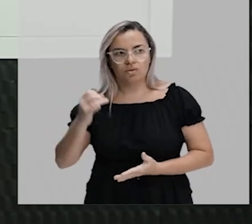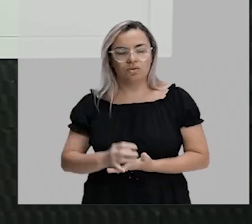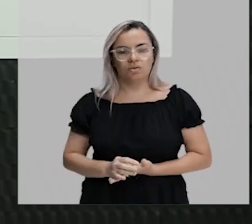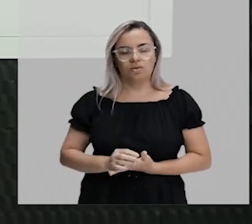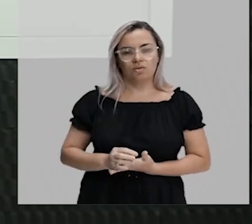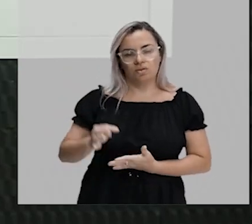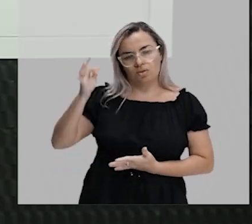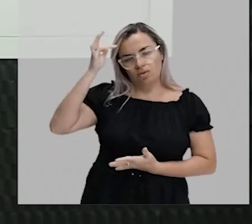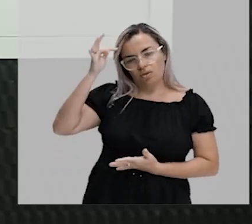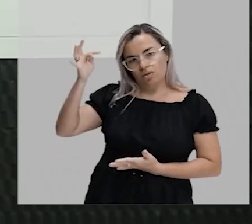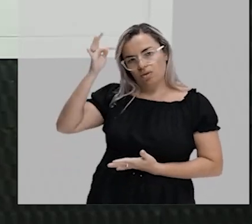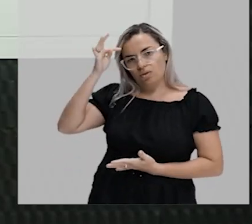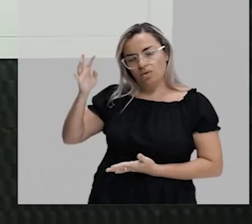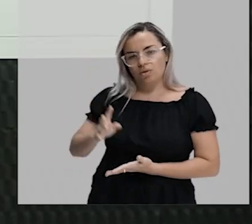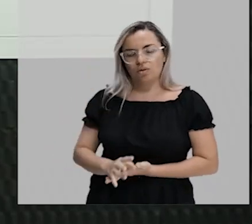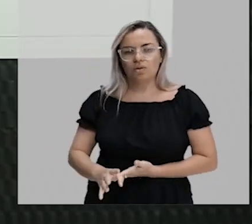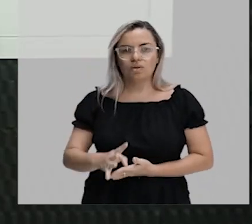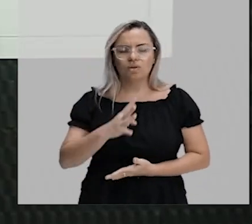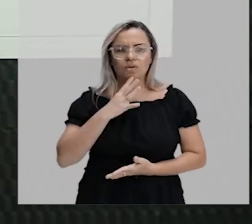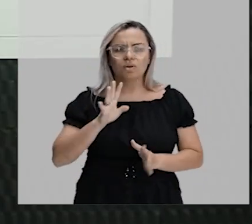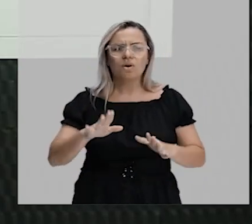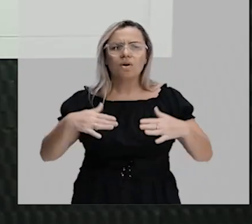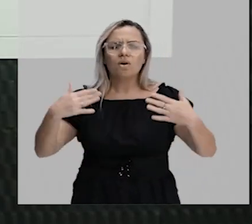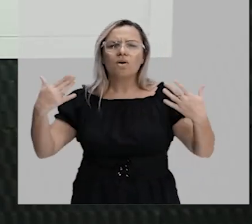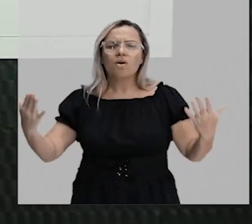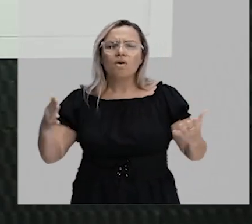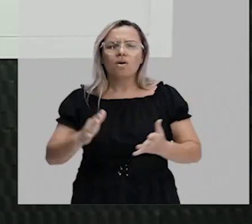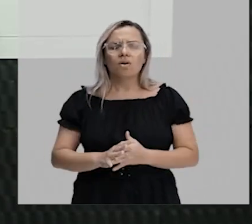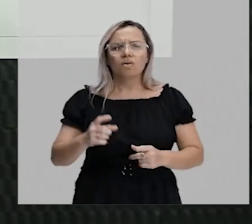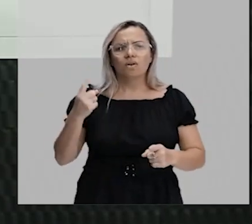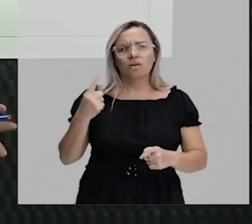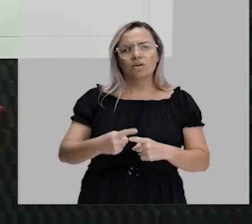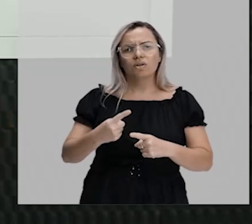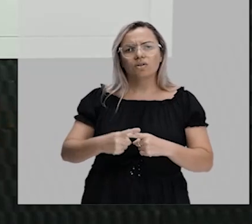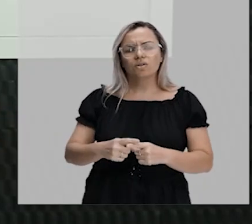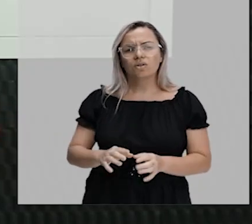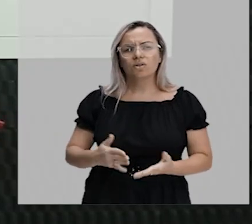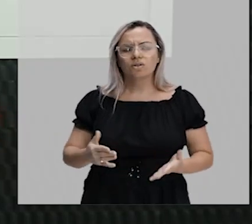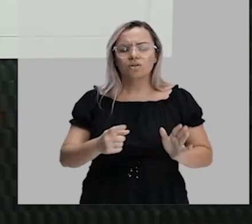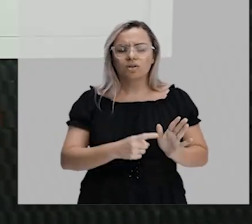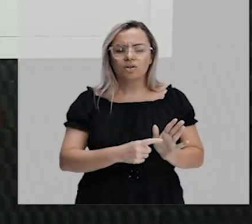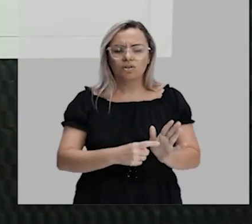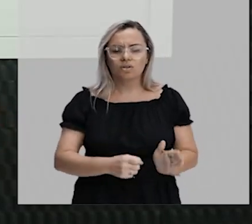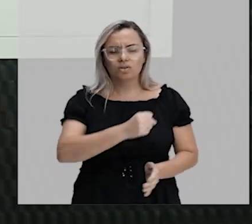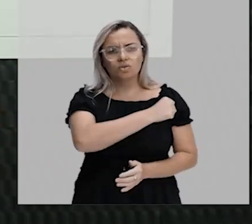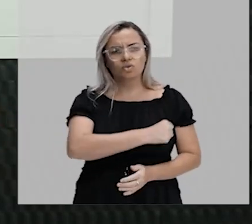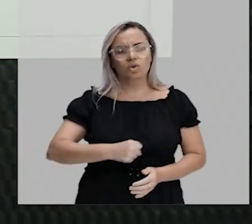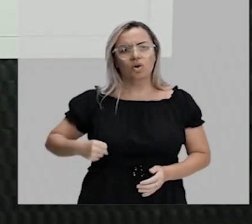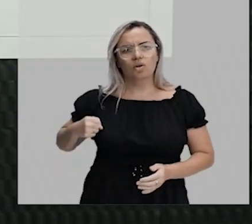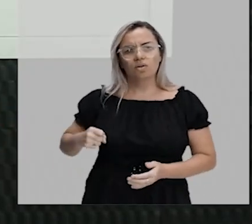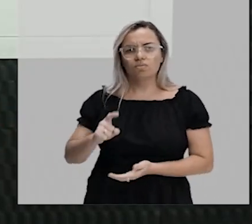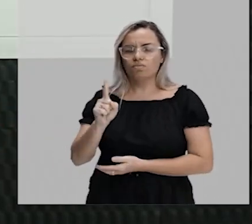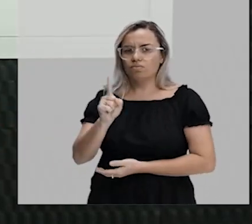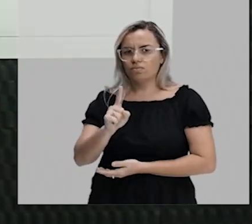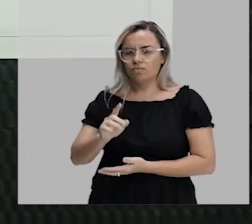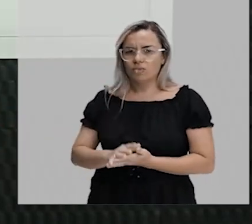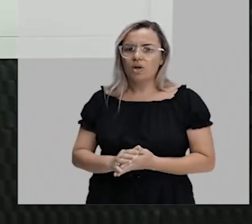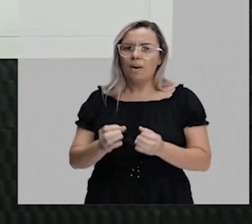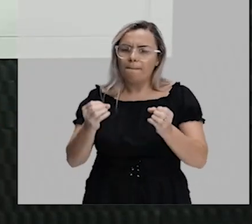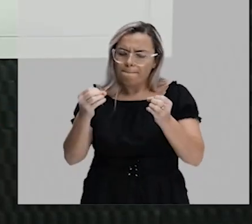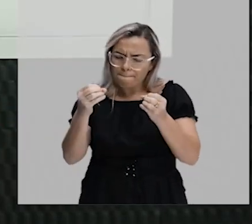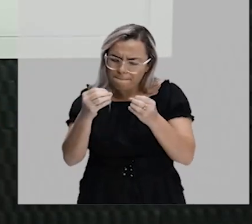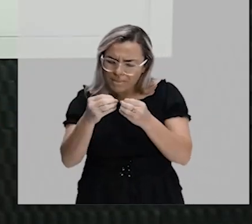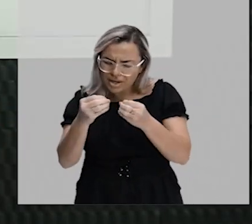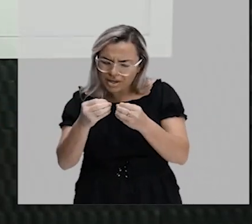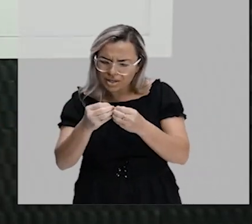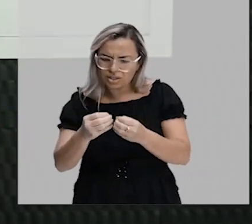vamos conhecer mais. Só porque você não colocou Sócrates, porque Sócrates necessariamente, tá? Ele vai estar aqui muito perto de